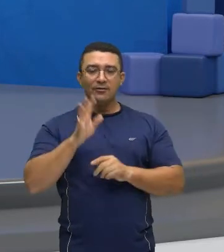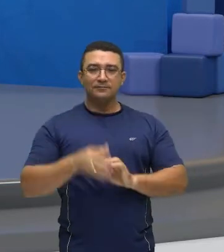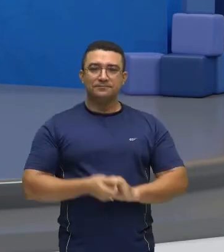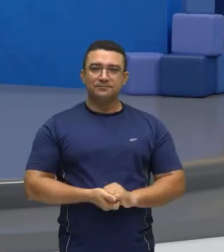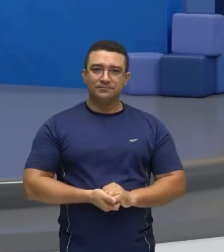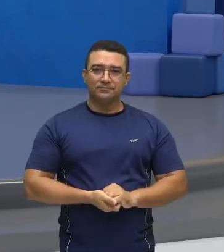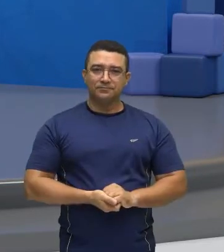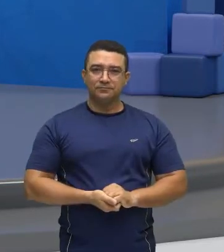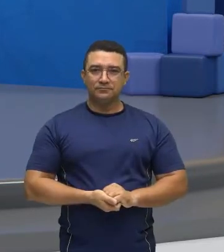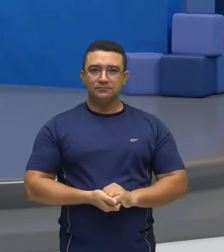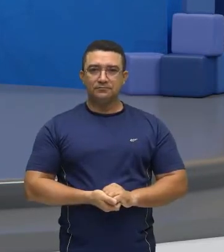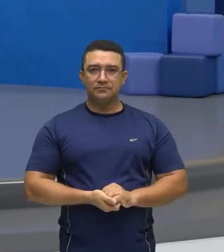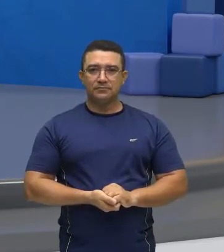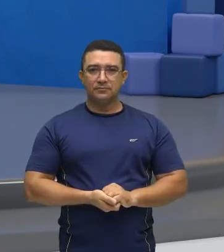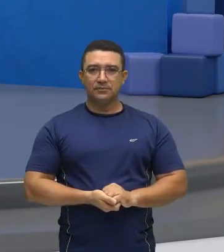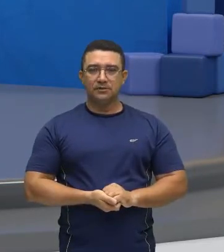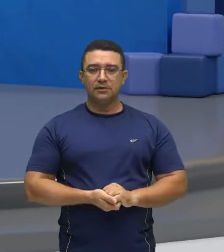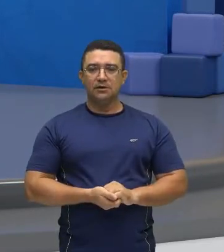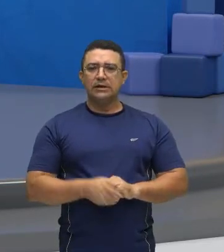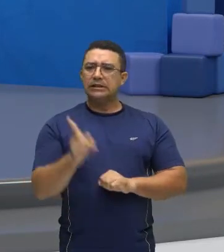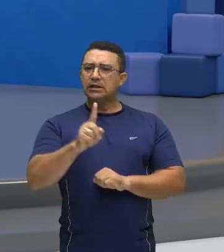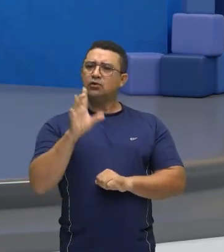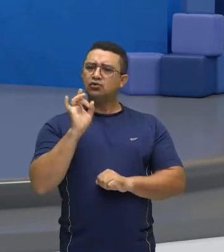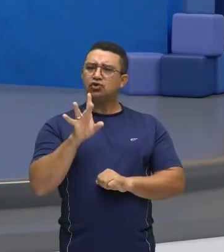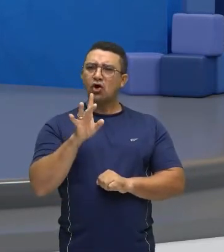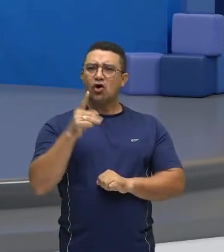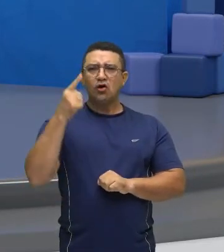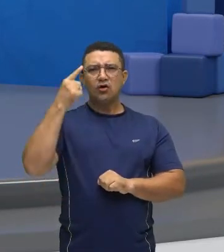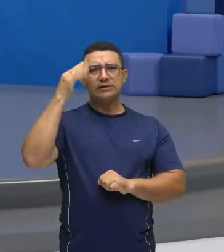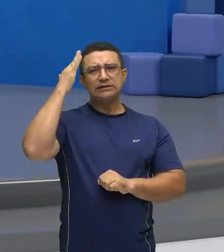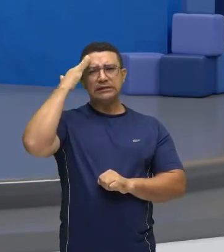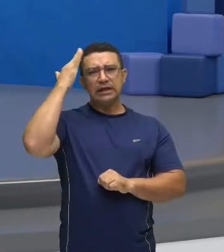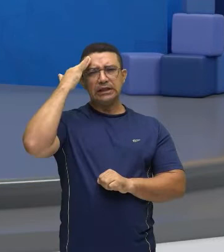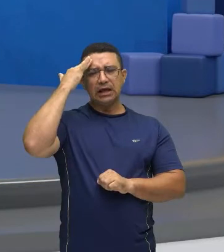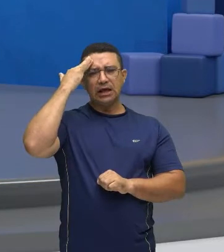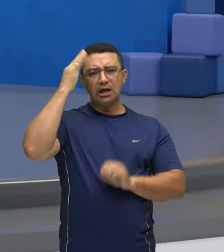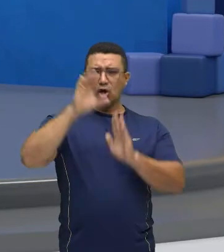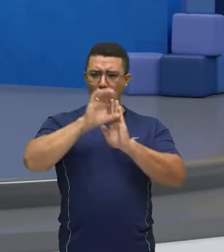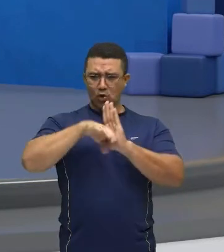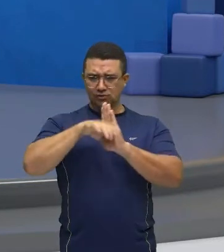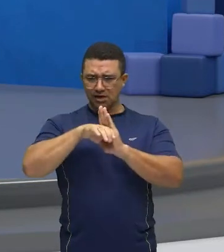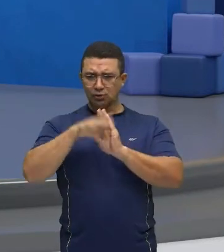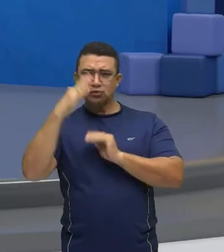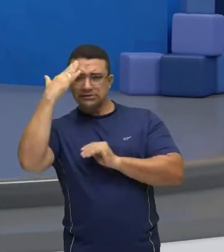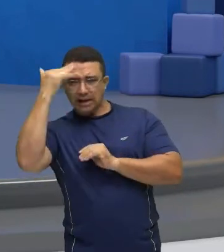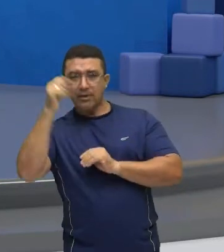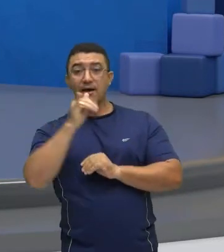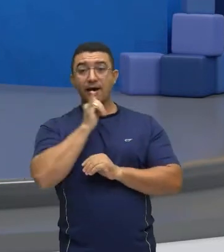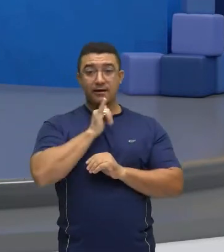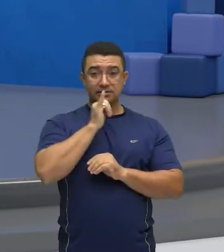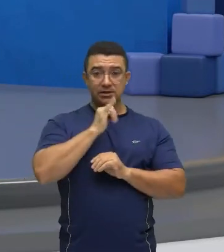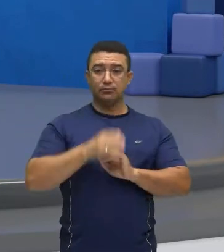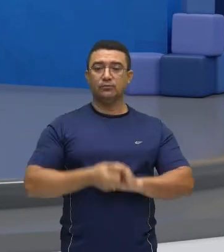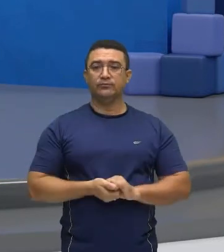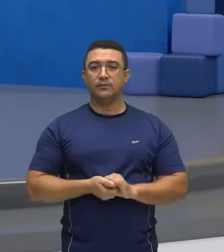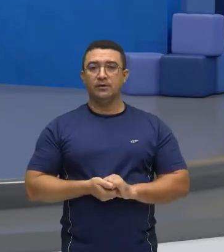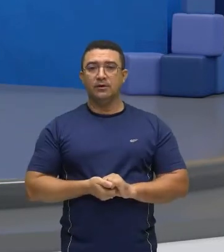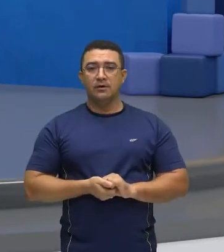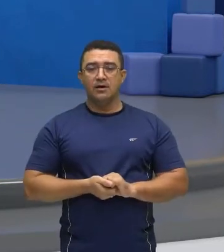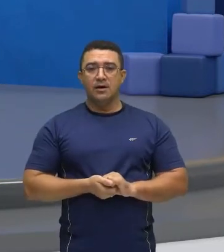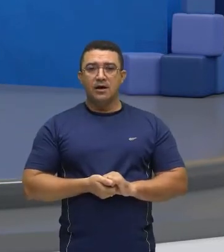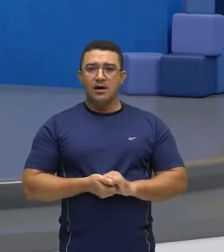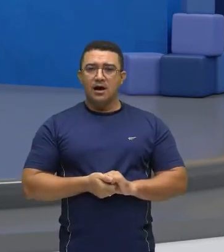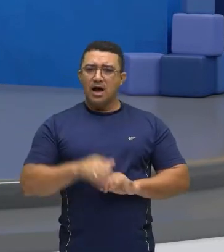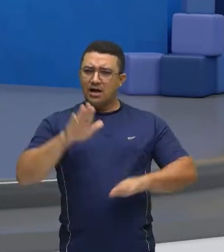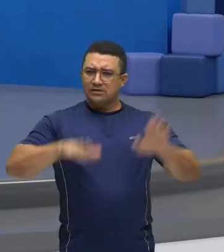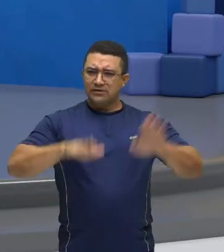interessante. Não basta a gente apenas entender o conceito e saber alguns exemplos, não é? Muitas vezes a gente tem ali